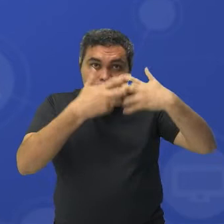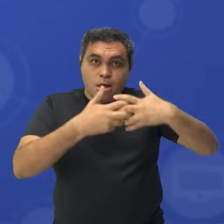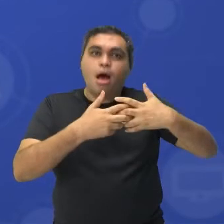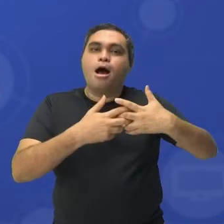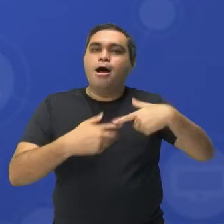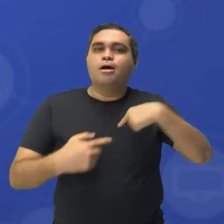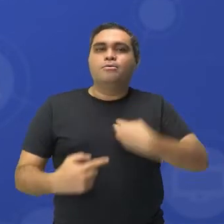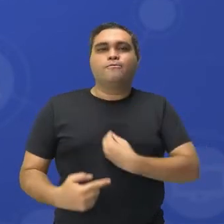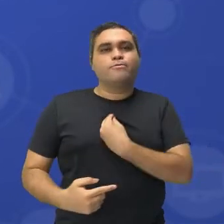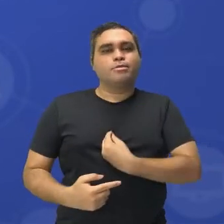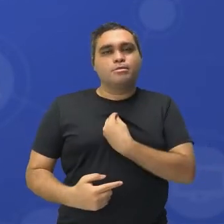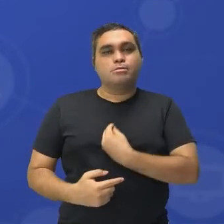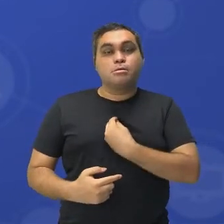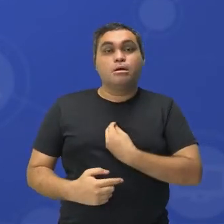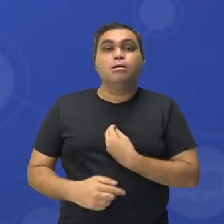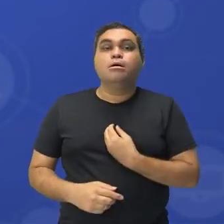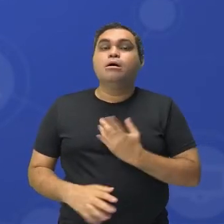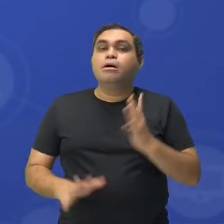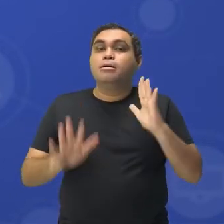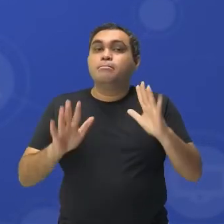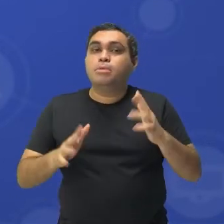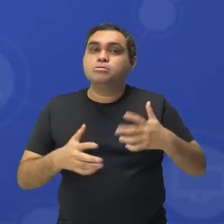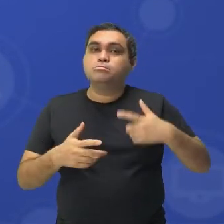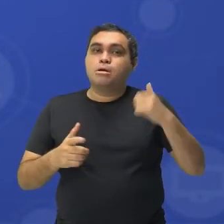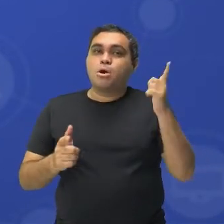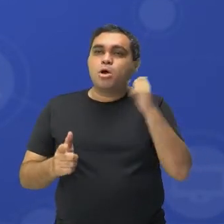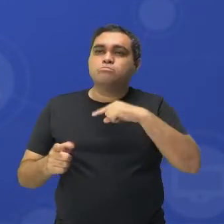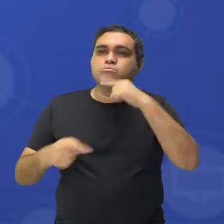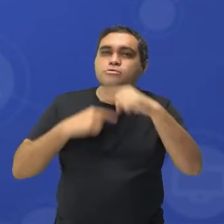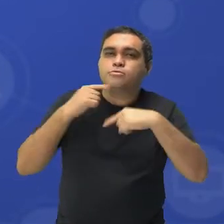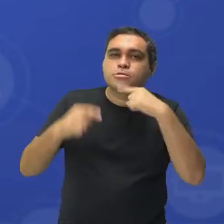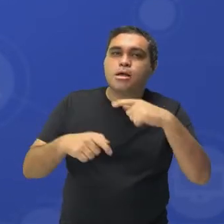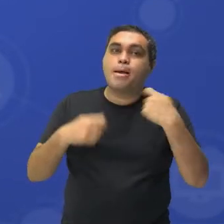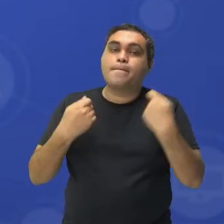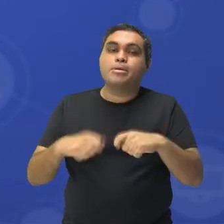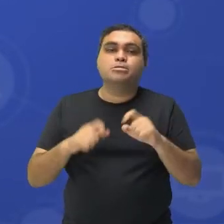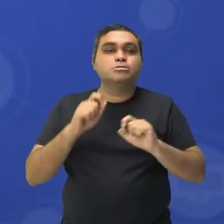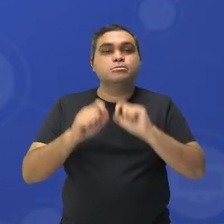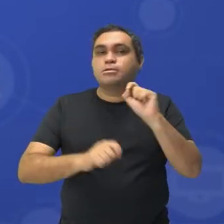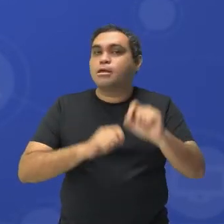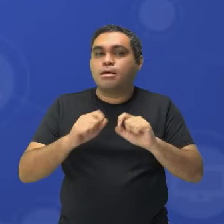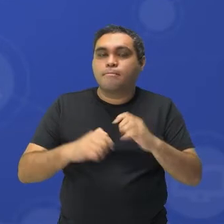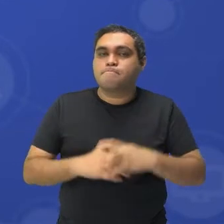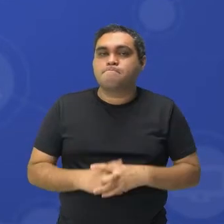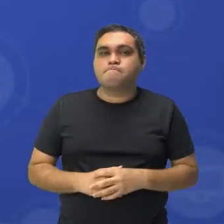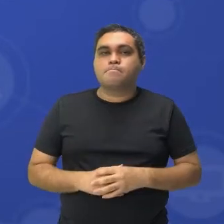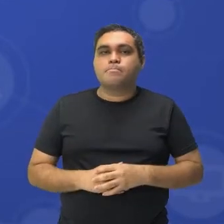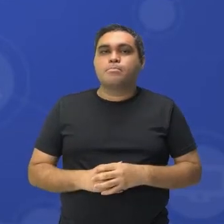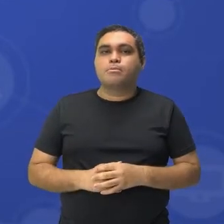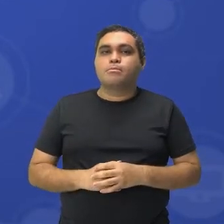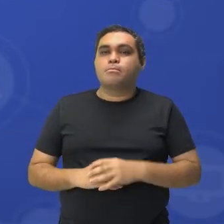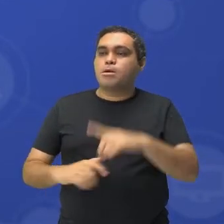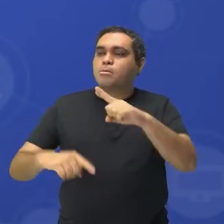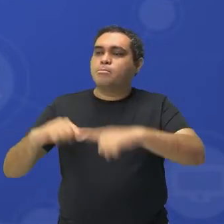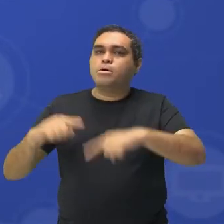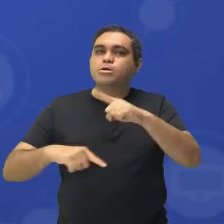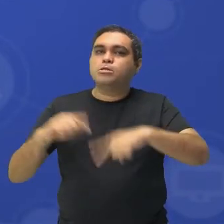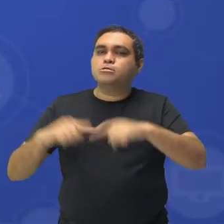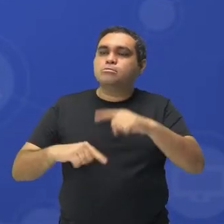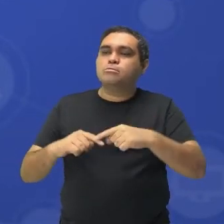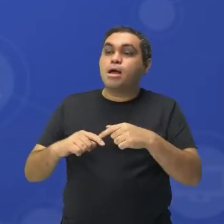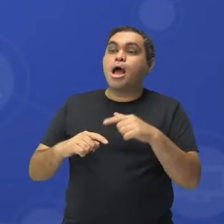Né? Mas para que eu possa duvidar, eu preciso, então, o quê? Buscar o objeto do qual eu